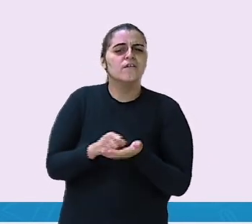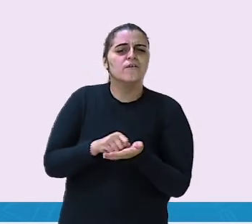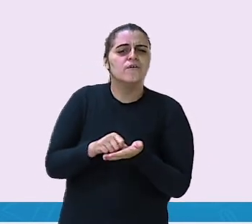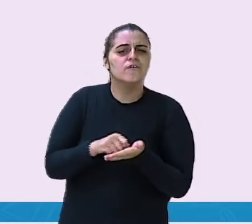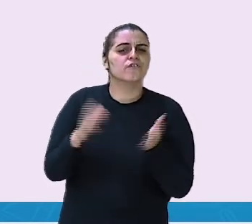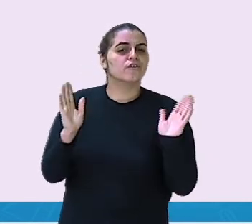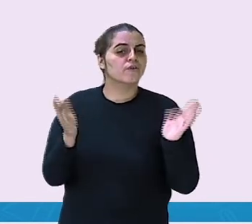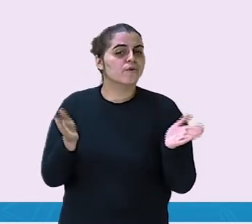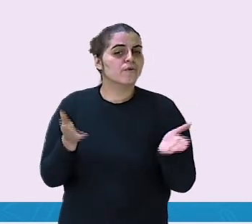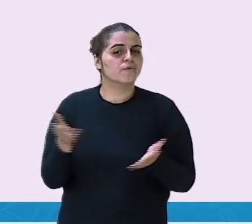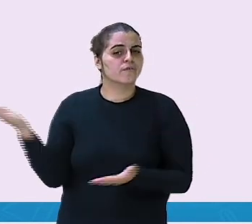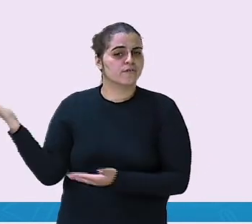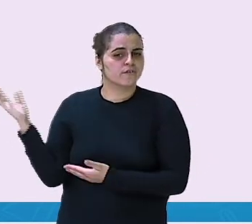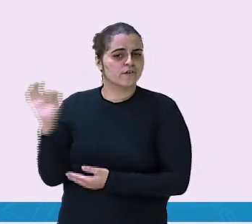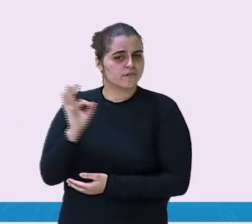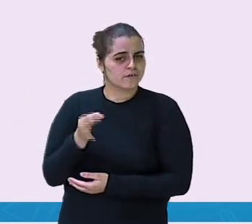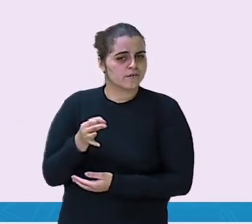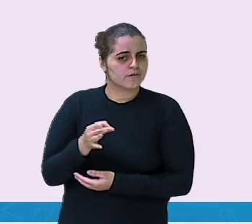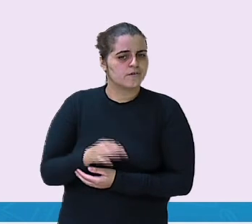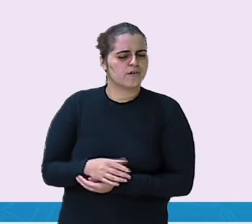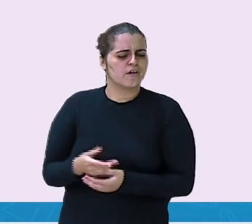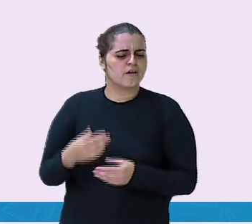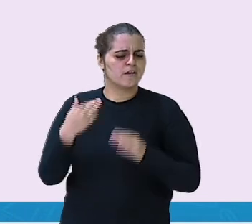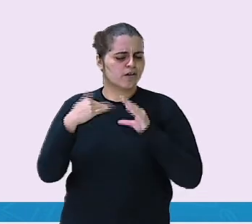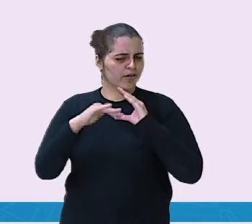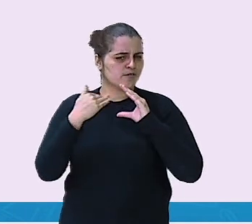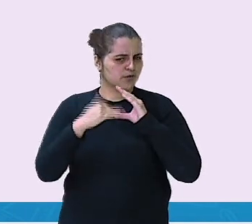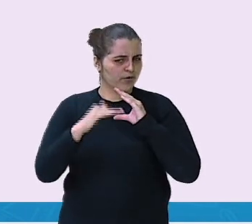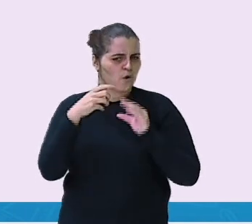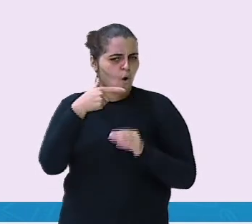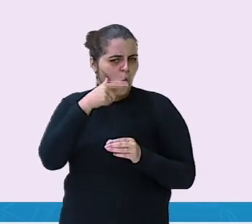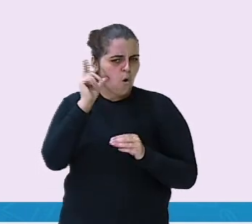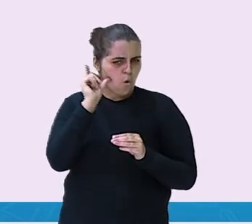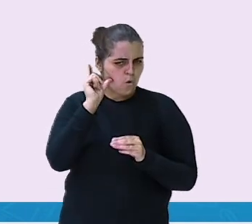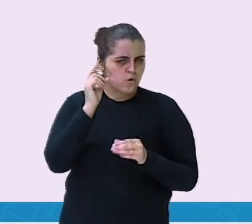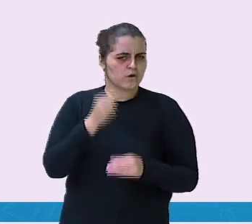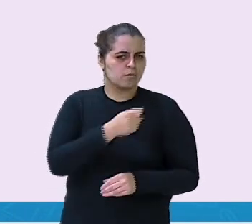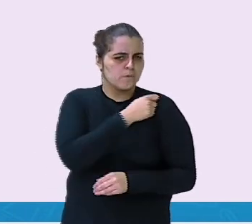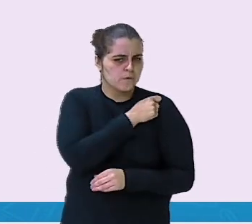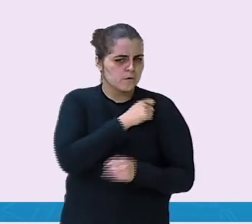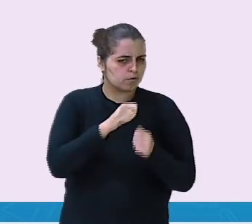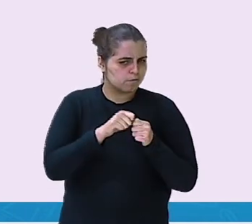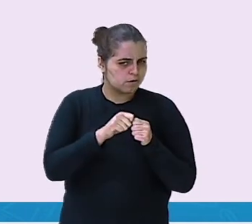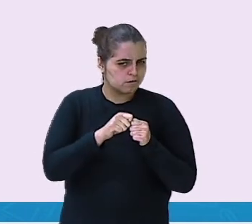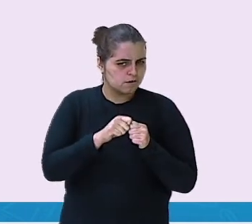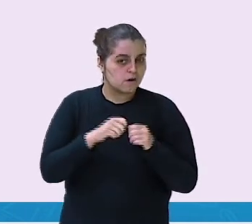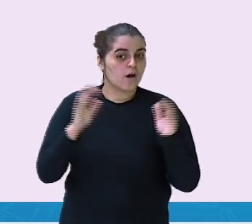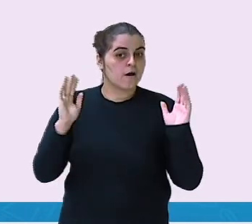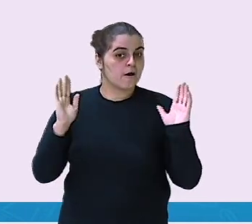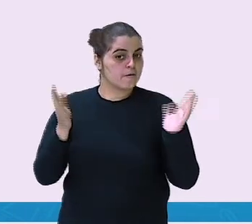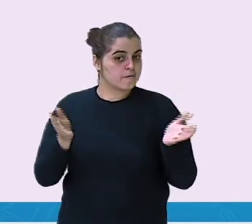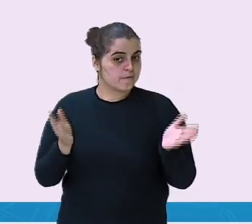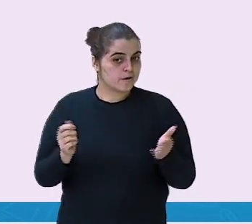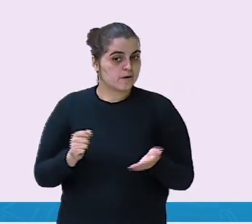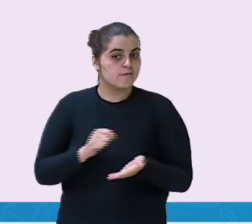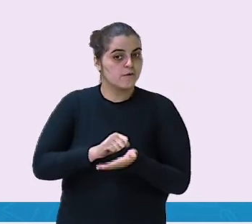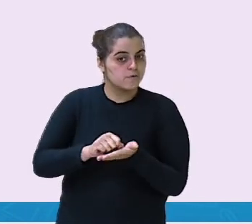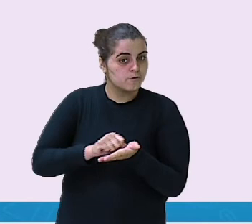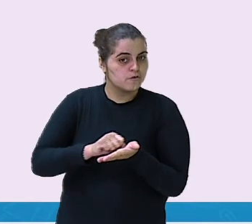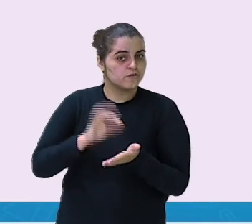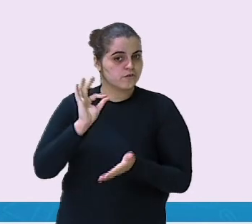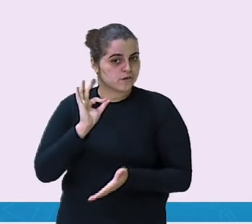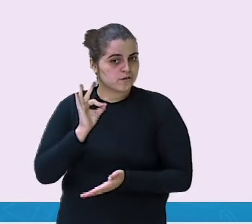corrigir hoje. Não é isso? Ela mandou ontem, ela vai corrigir hoje. Corrigimos a lição que a